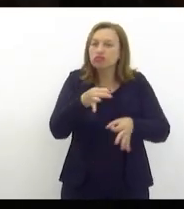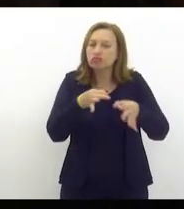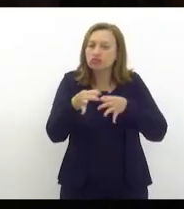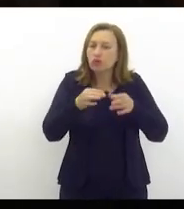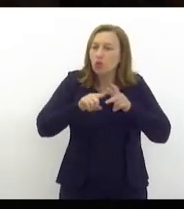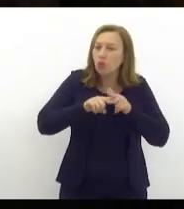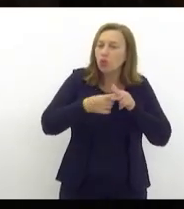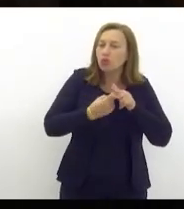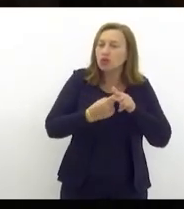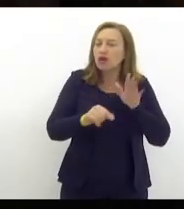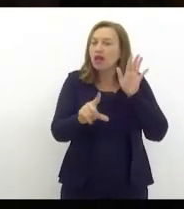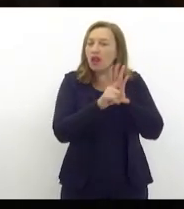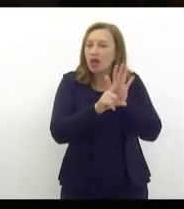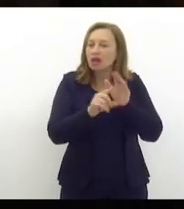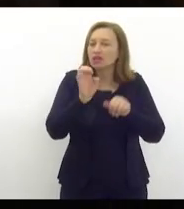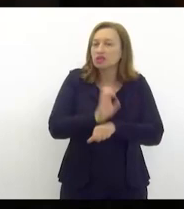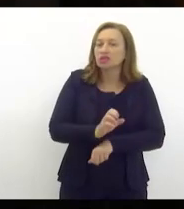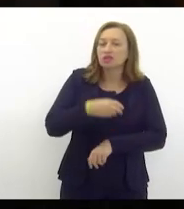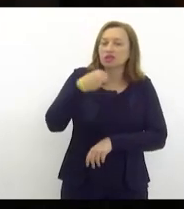Lei Estadual